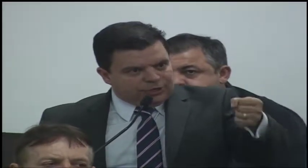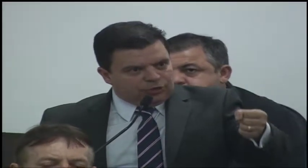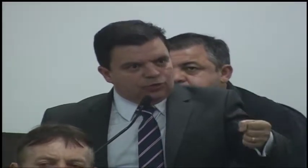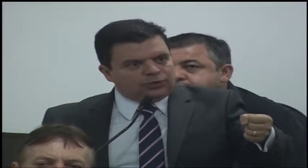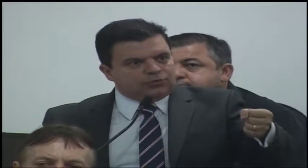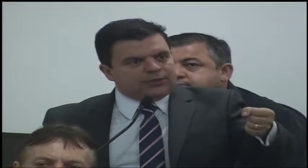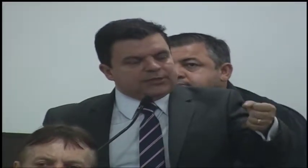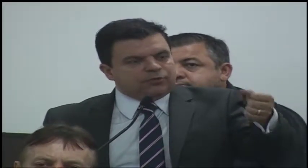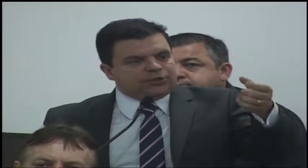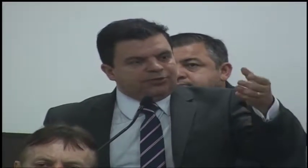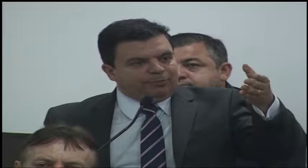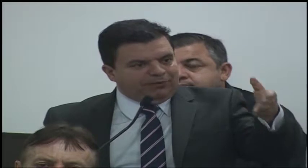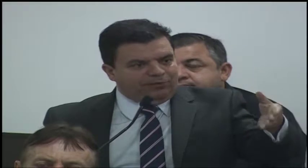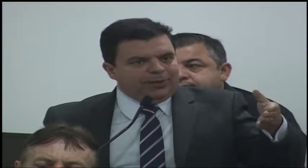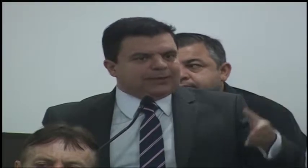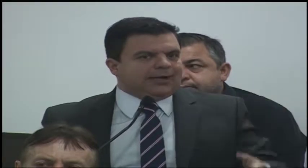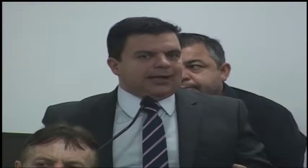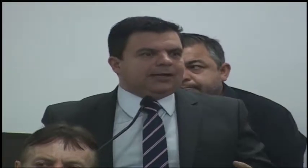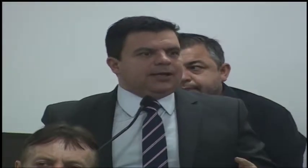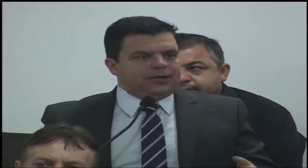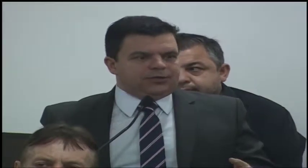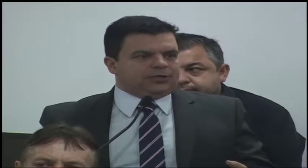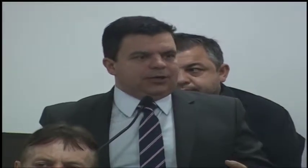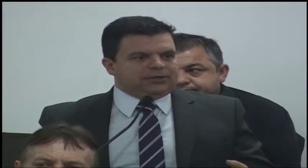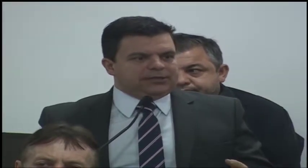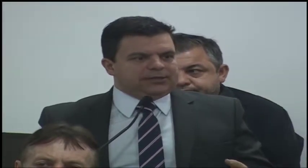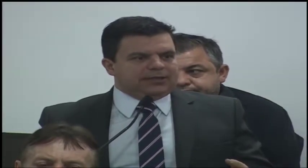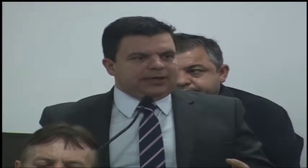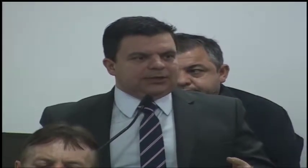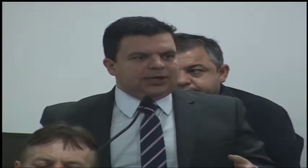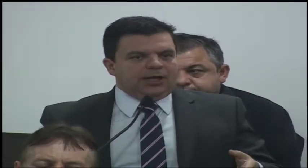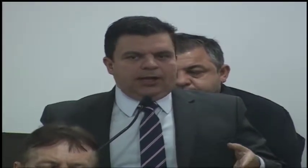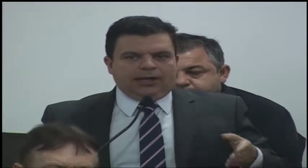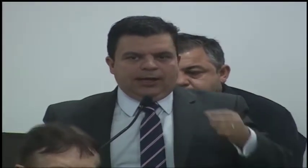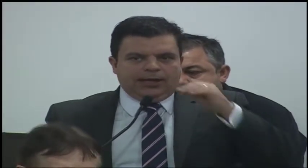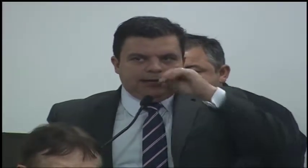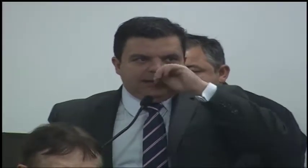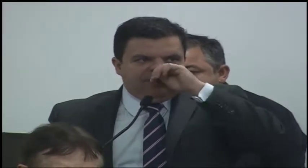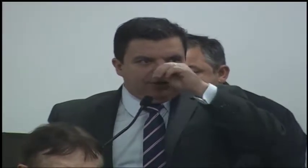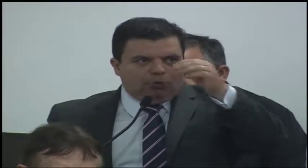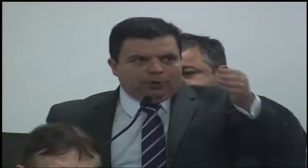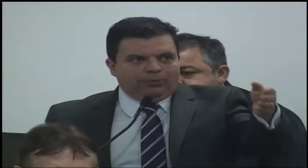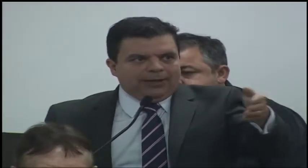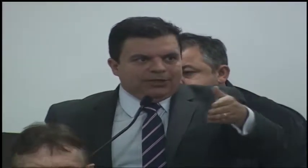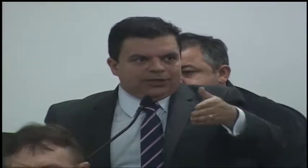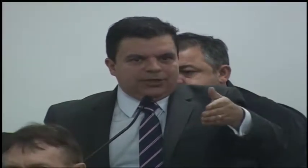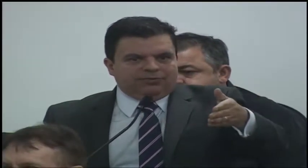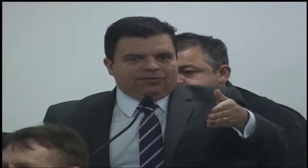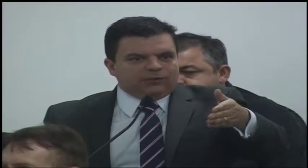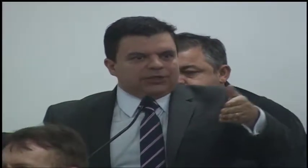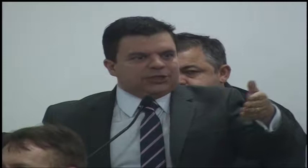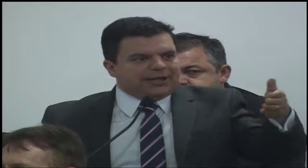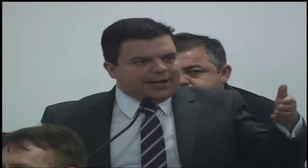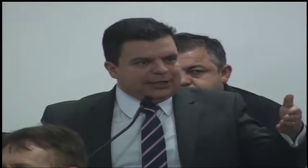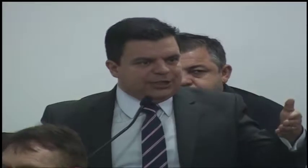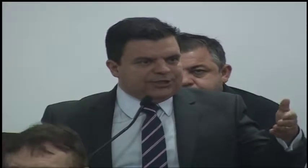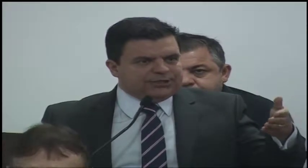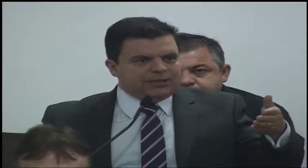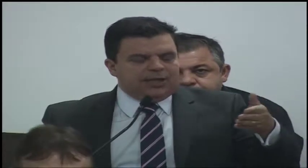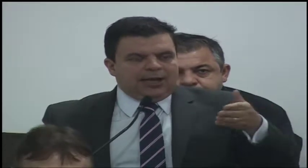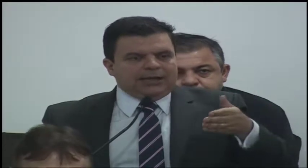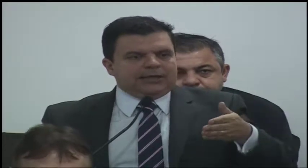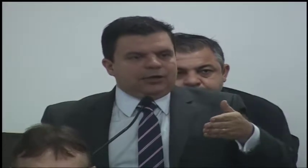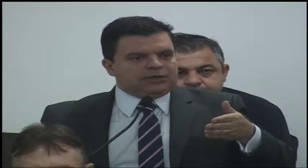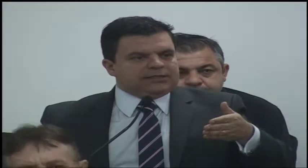investimento e atitude do executivo para fomentar isso na nossa cidade. Devido ao problema de falta de